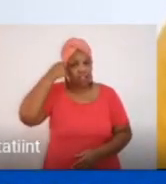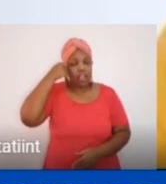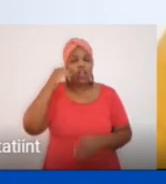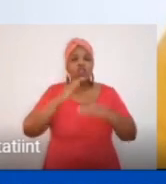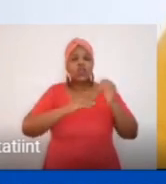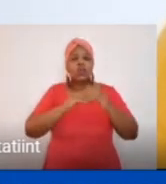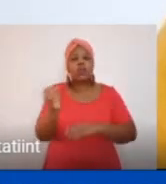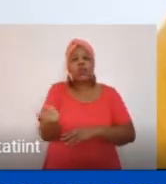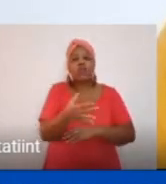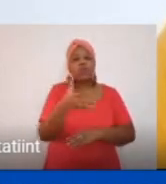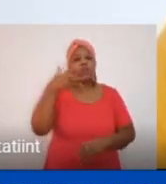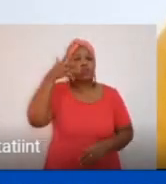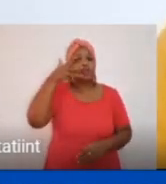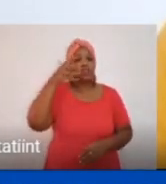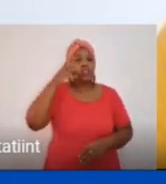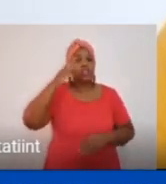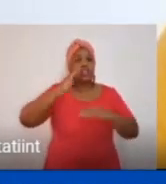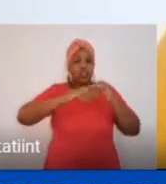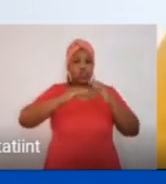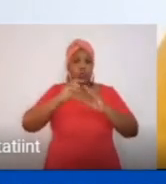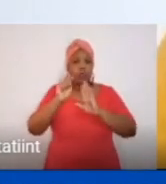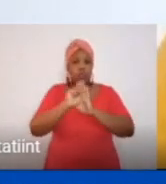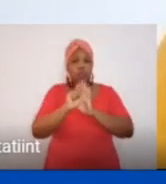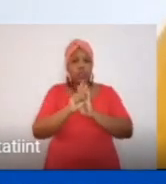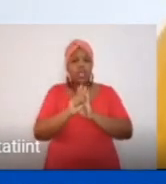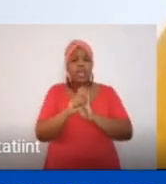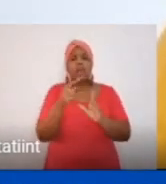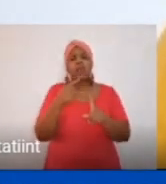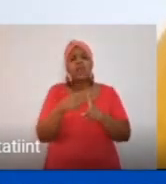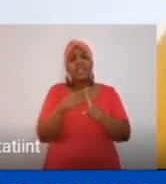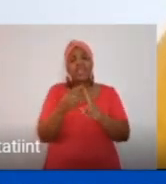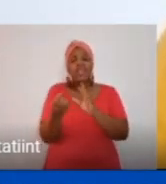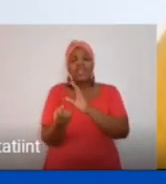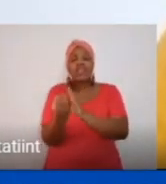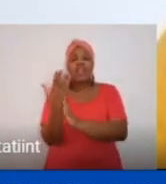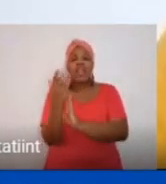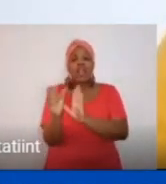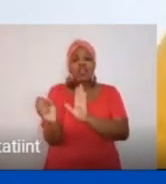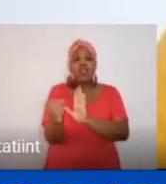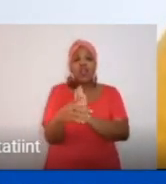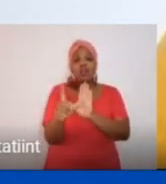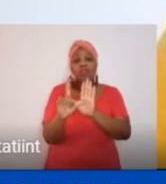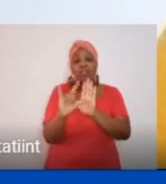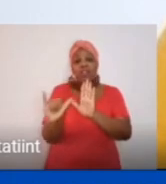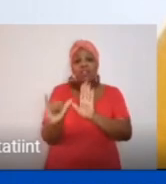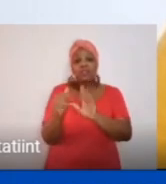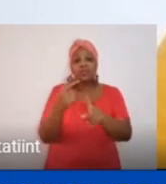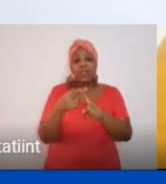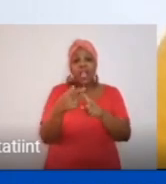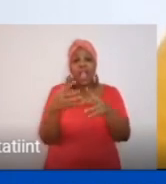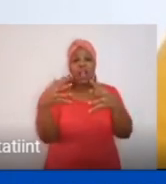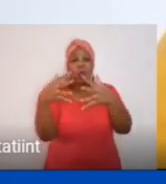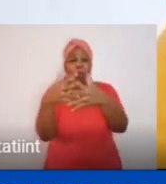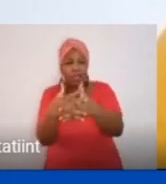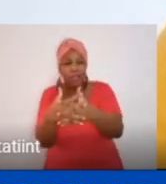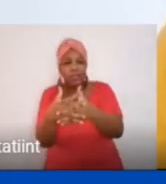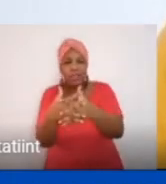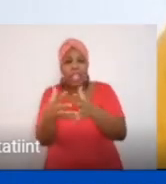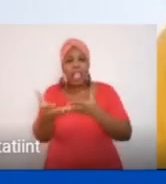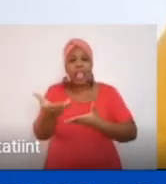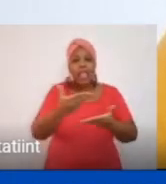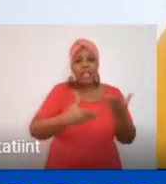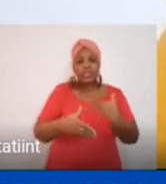hoje com a intenção de apresentar novas lentes para observar as complexas relações entre